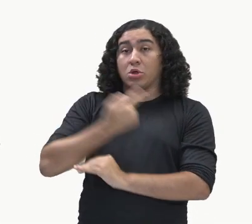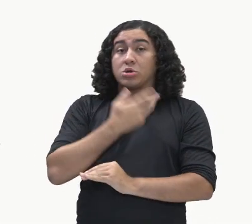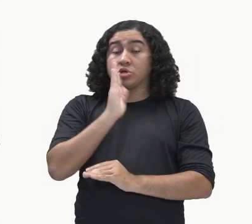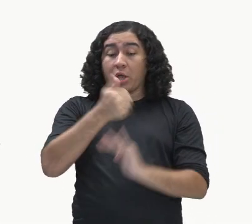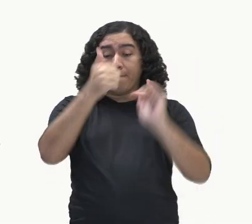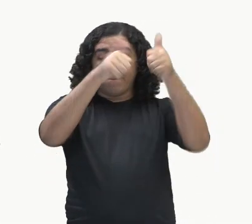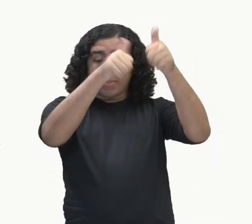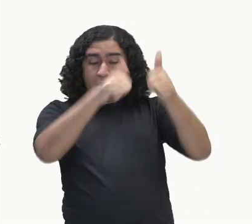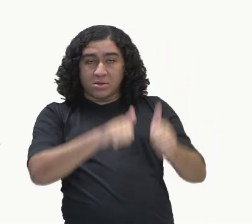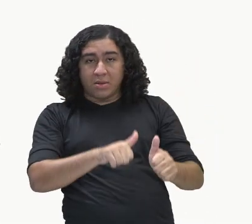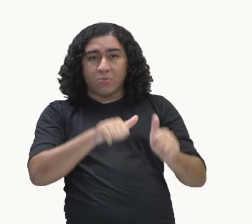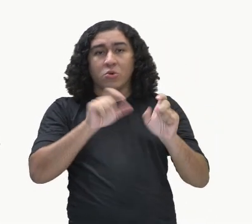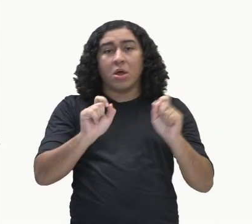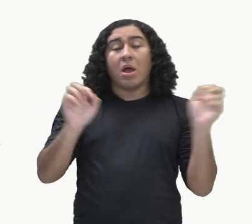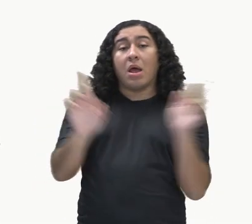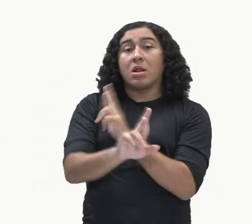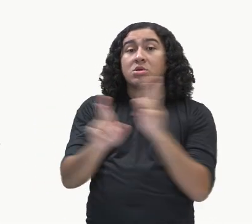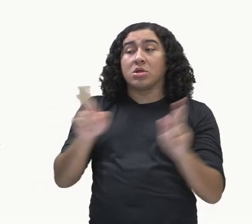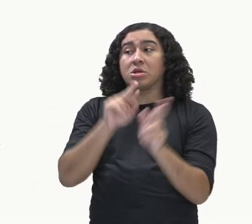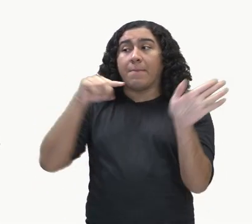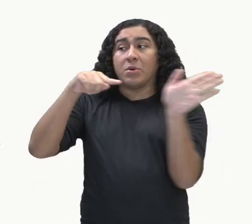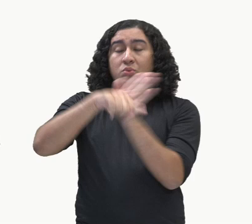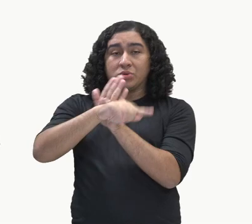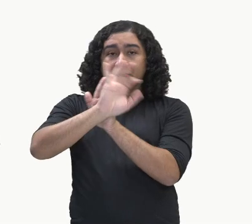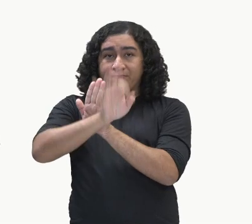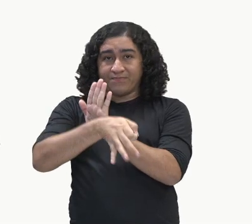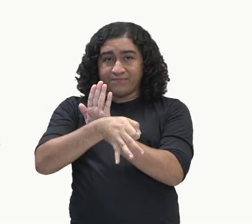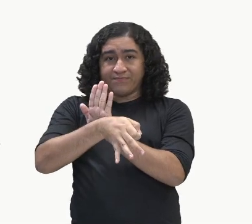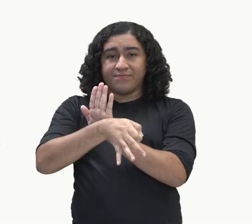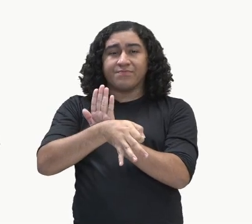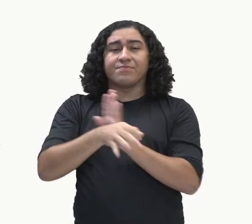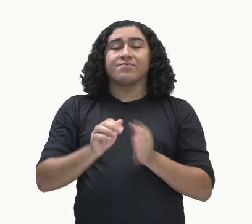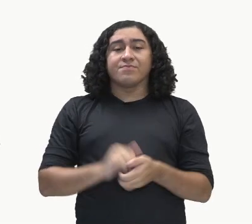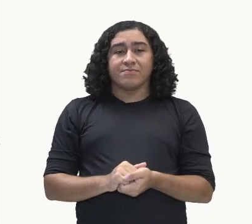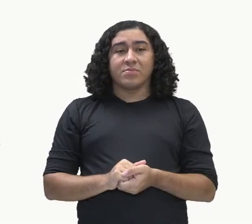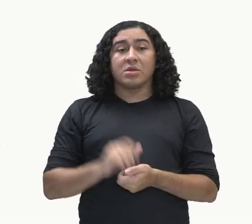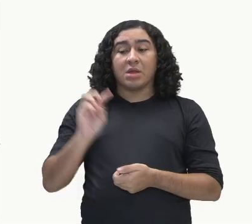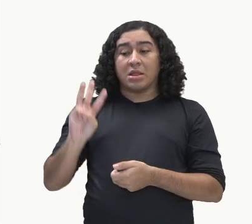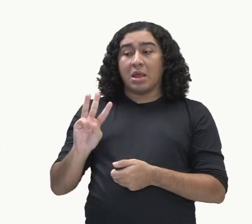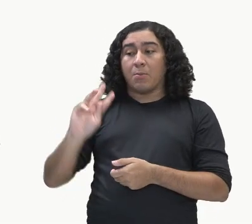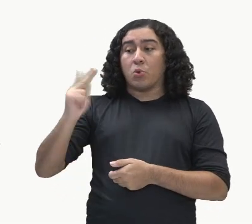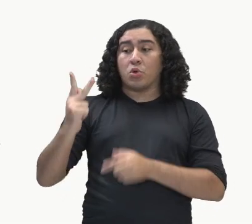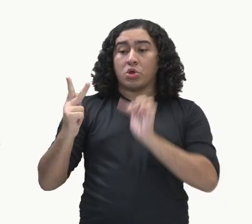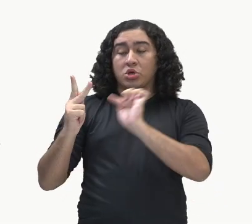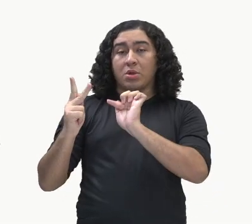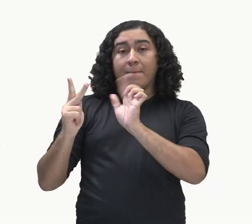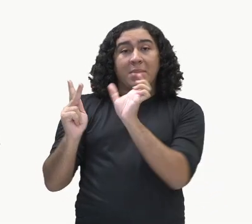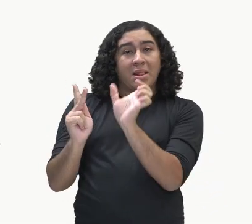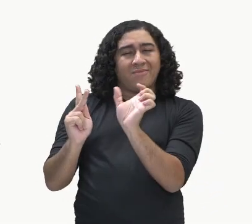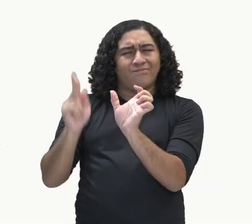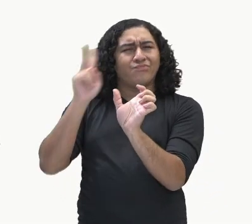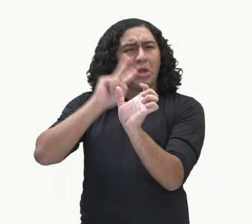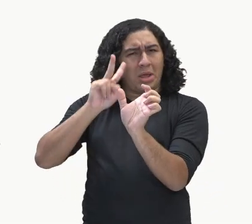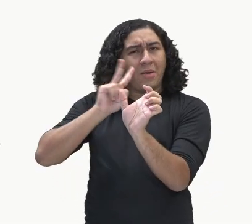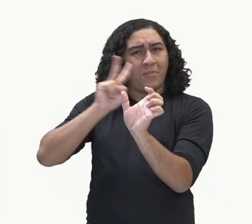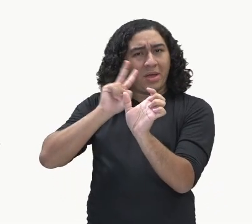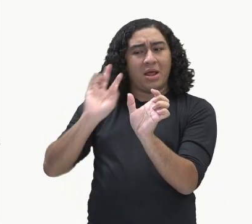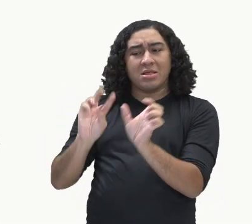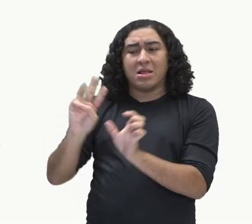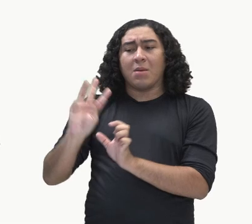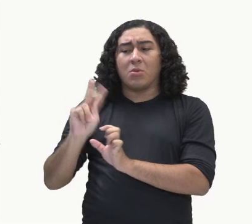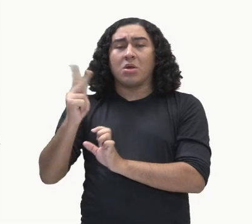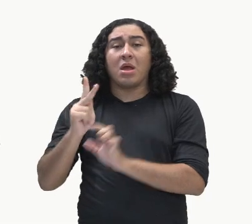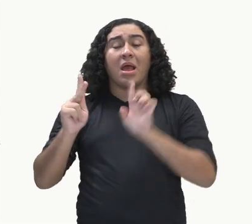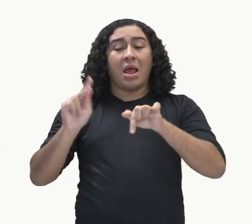observamos palavras relacionadas a perguntas, não é? As double H words. Lembram-se delas?